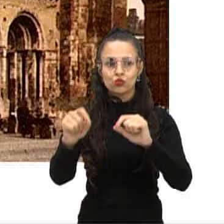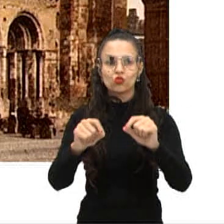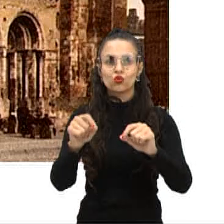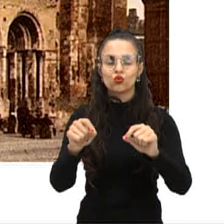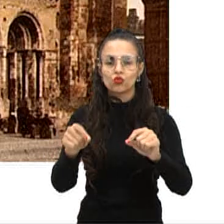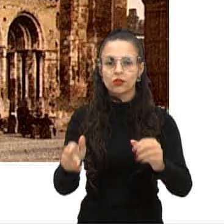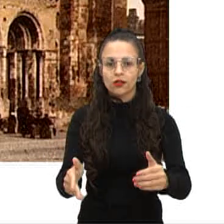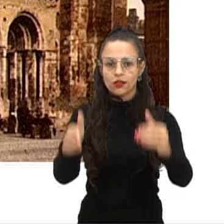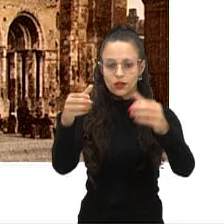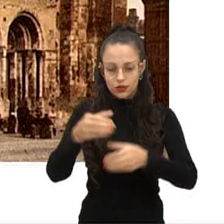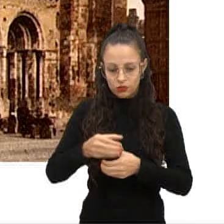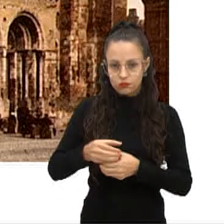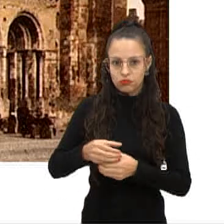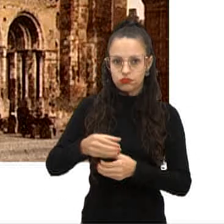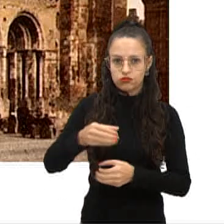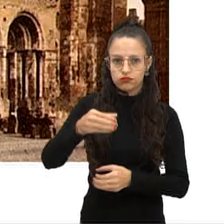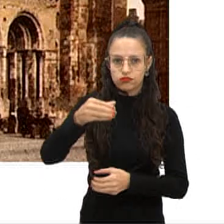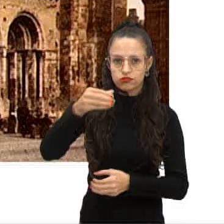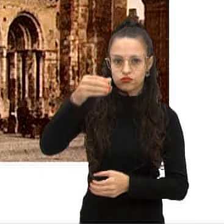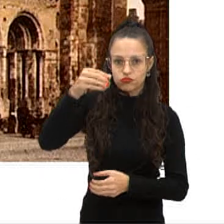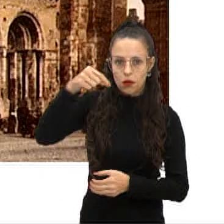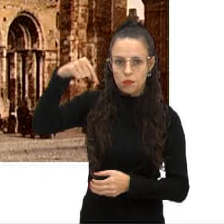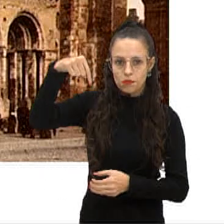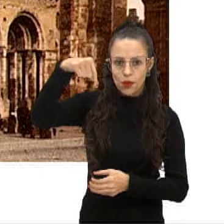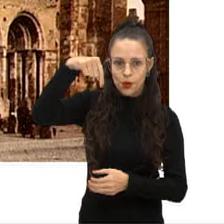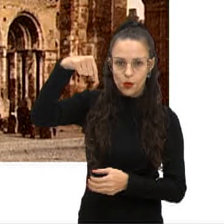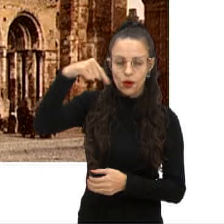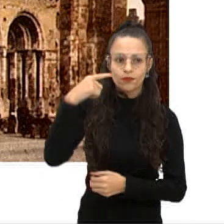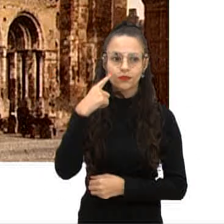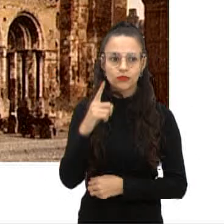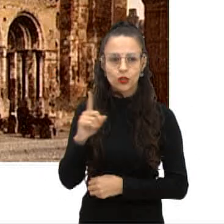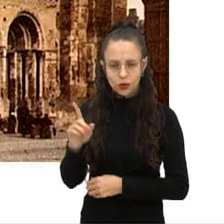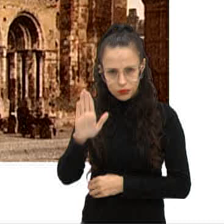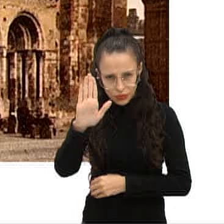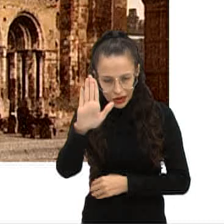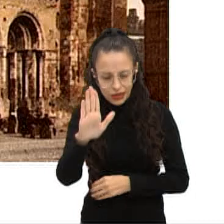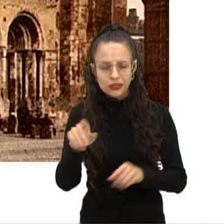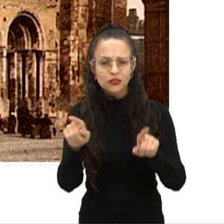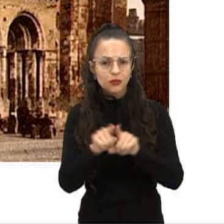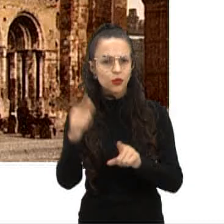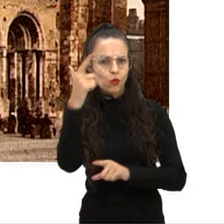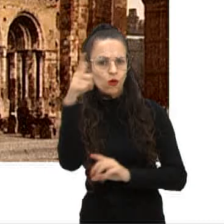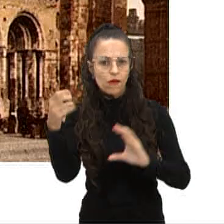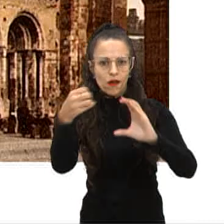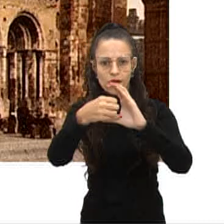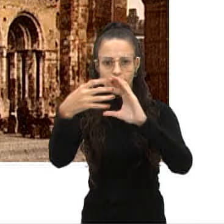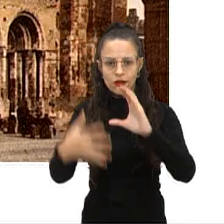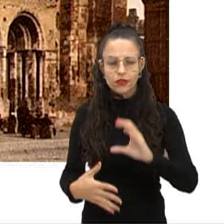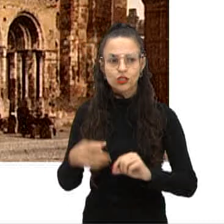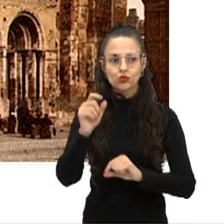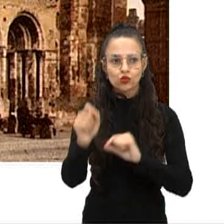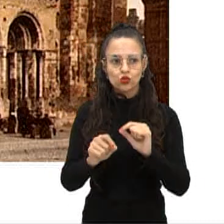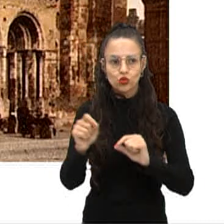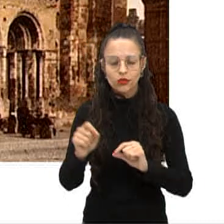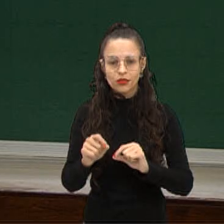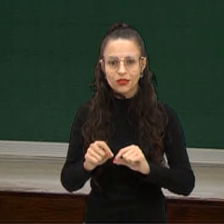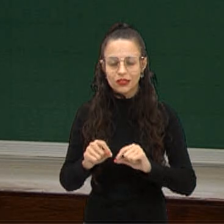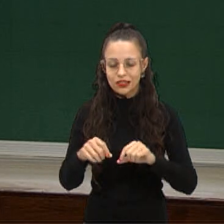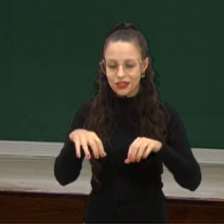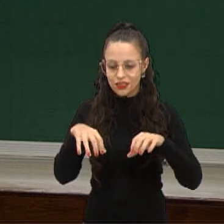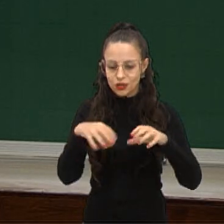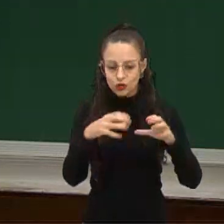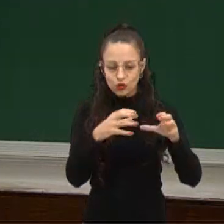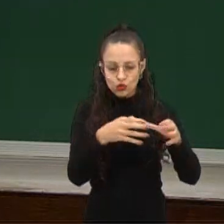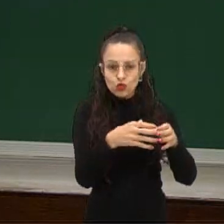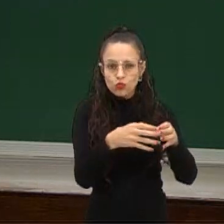o surgimento da torre, tá? Mas a gente também vai ter uma outra característica, que era assim, as cúpulas, as